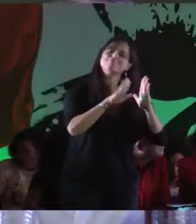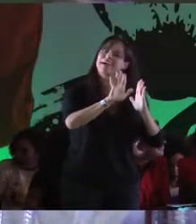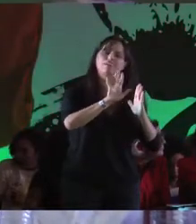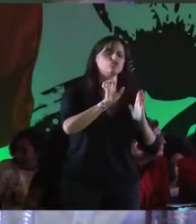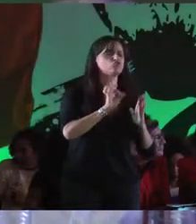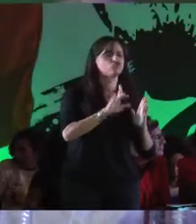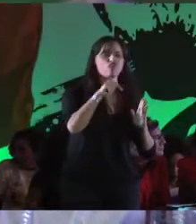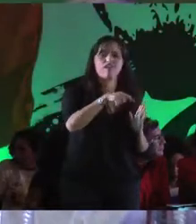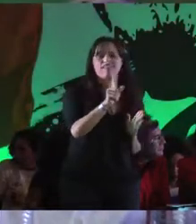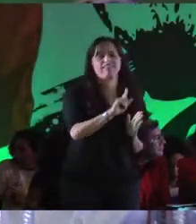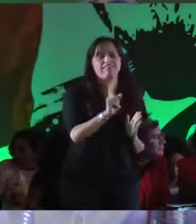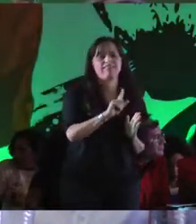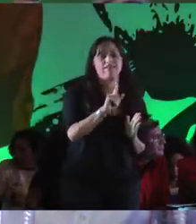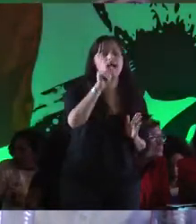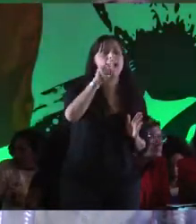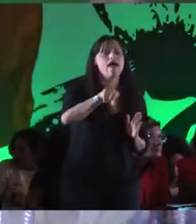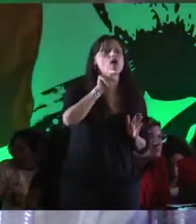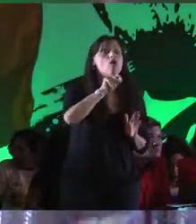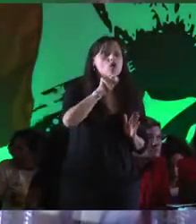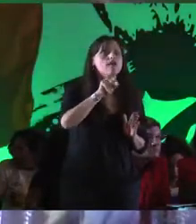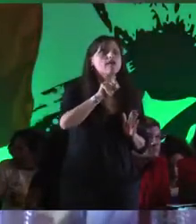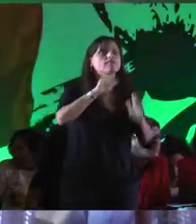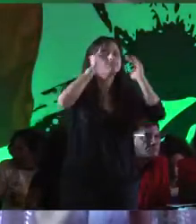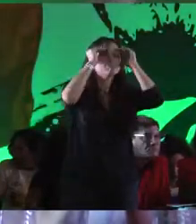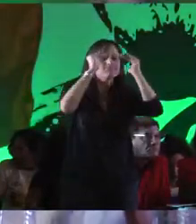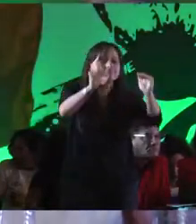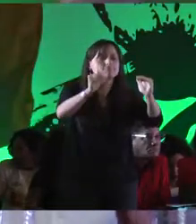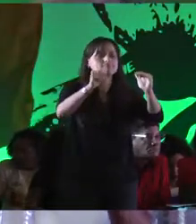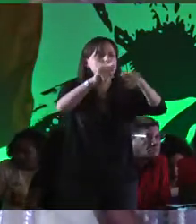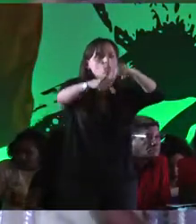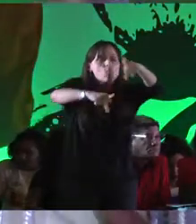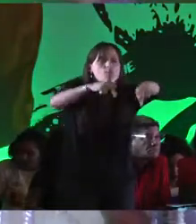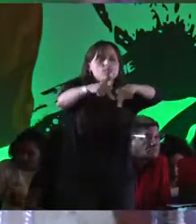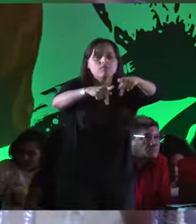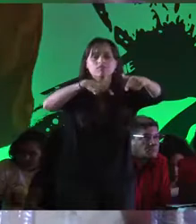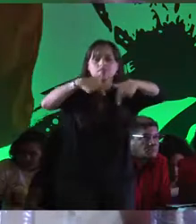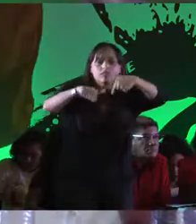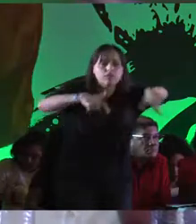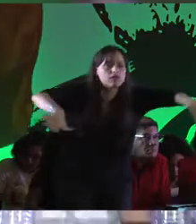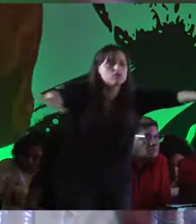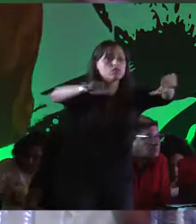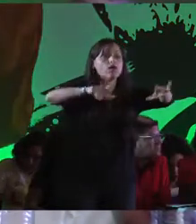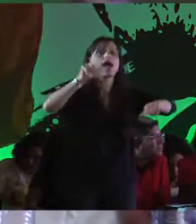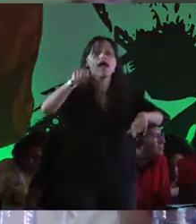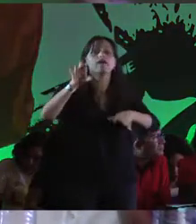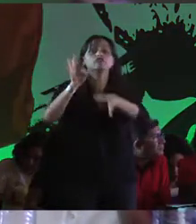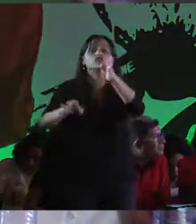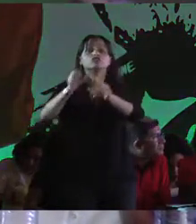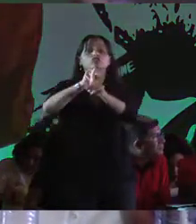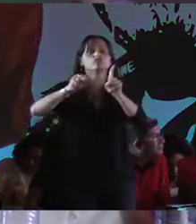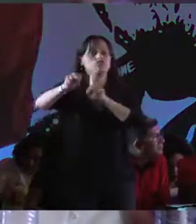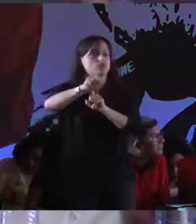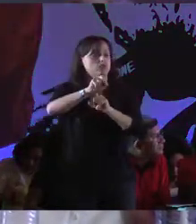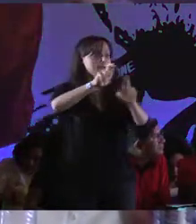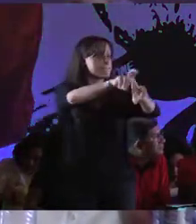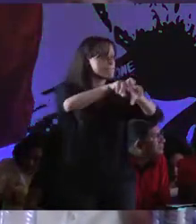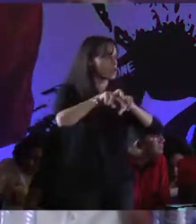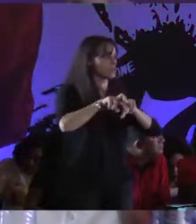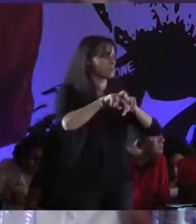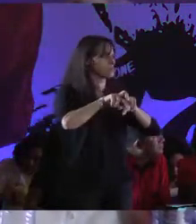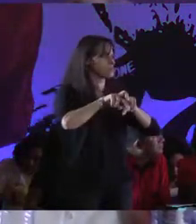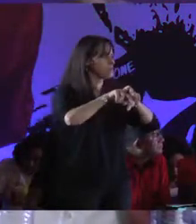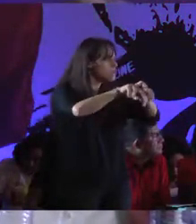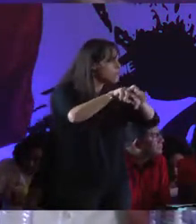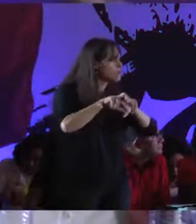maior. É a causa do povo trabalhador, da justiça social. É por isso que eles erram.